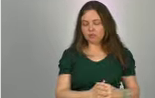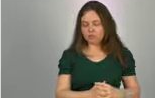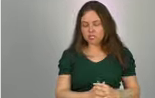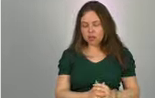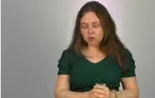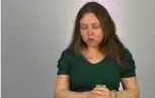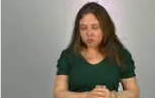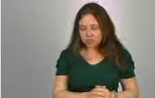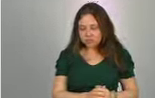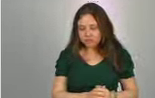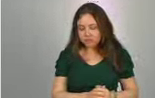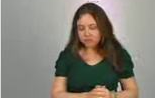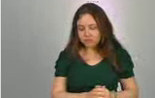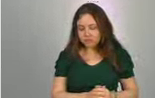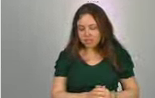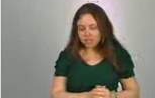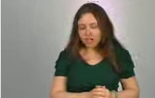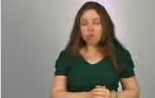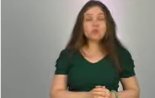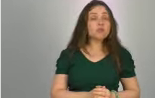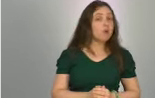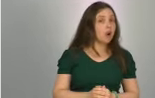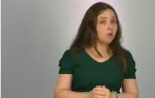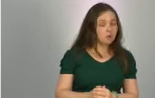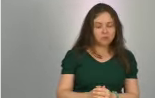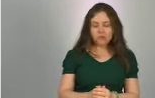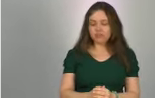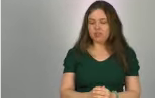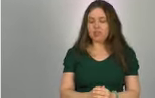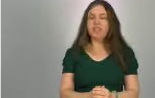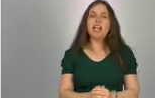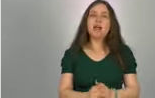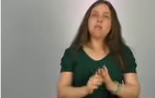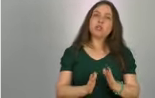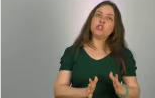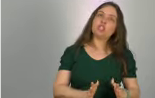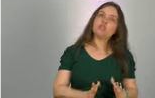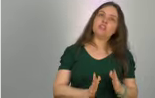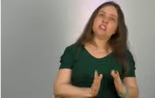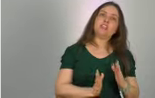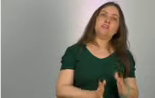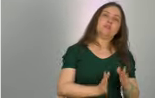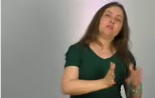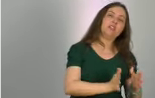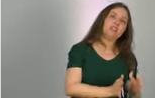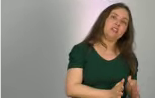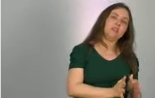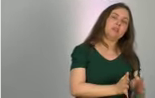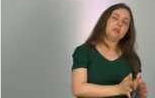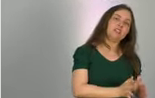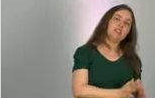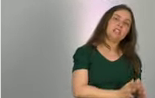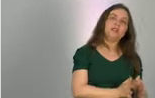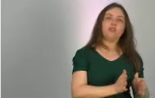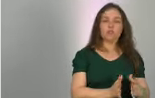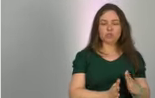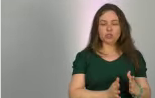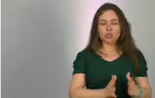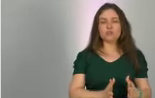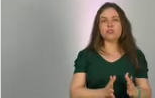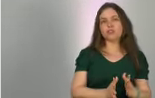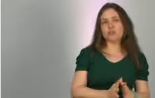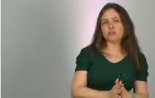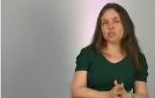questões que envolvam a saúde ao uso do álcool a partir dos arquivos rio-grandenses de medicina